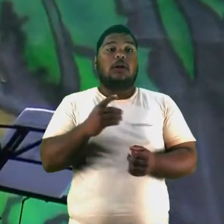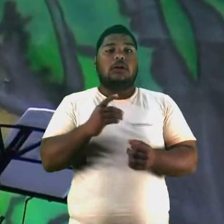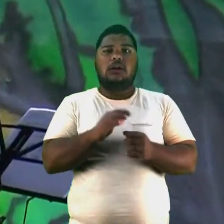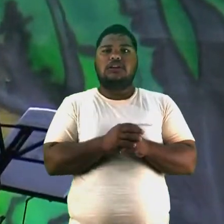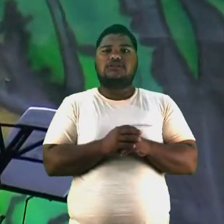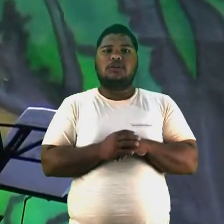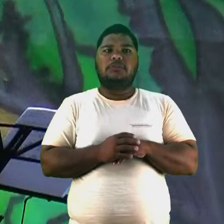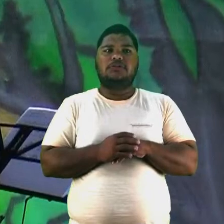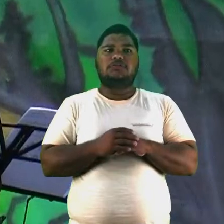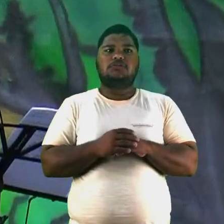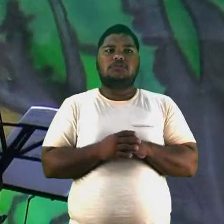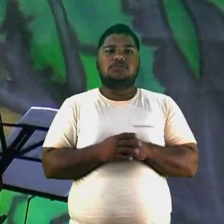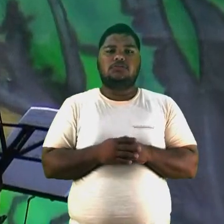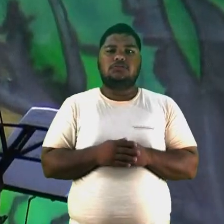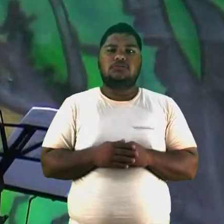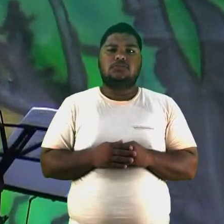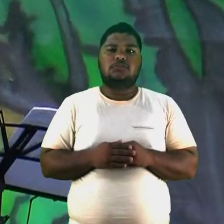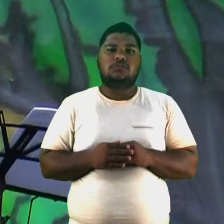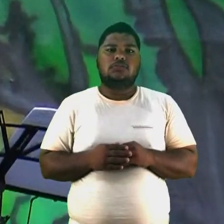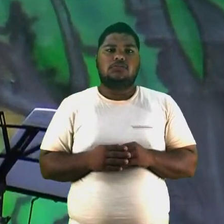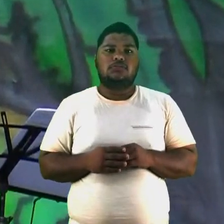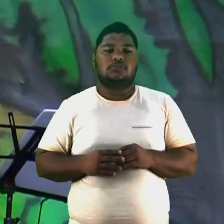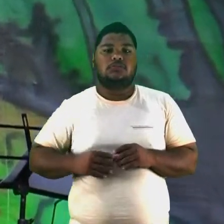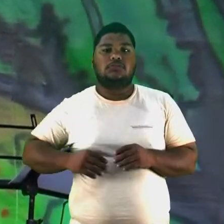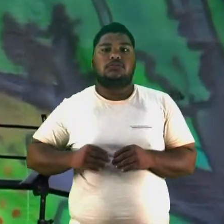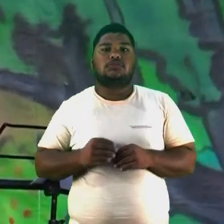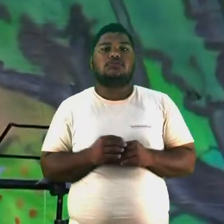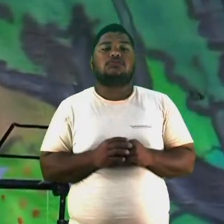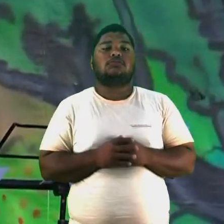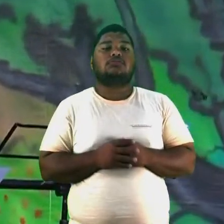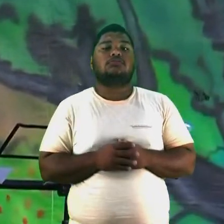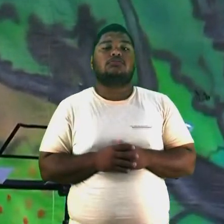mulher, marido, pai e filhos, filhos e pai.